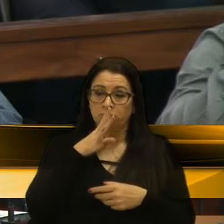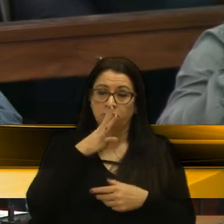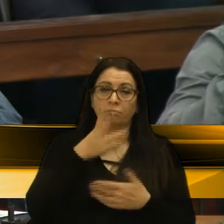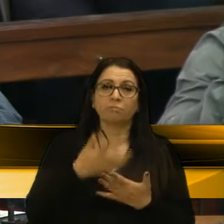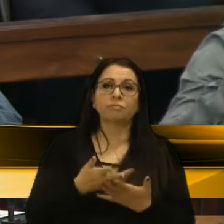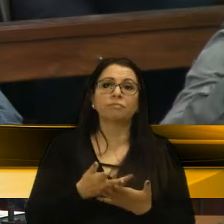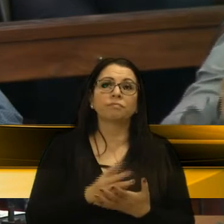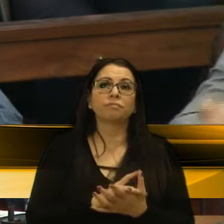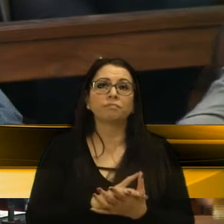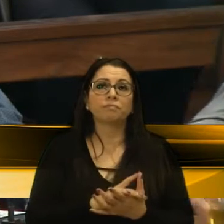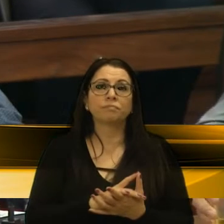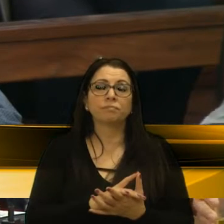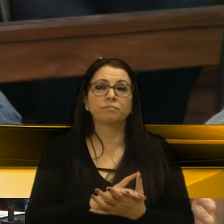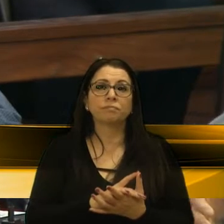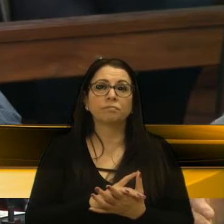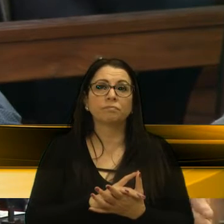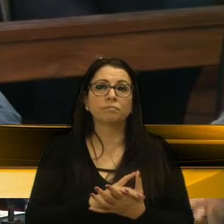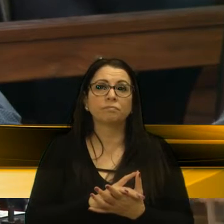com